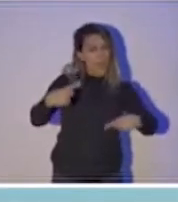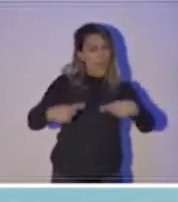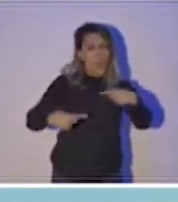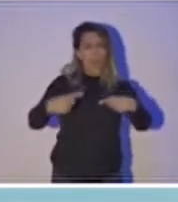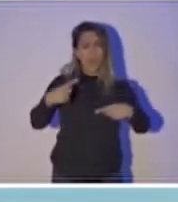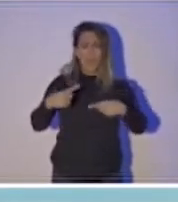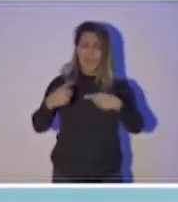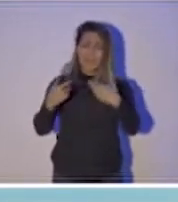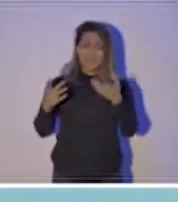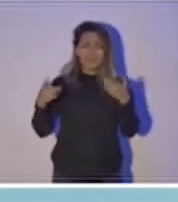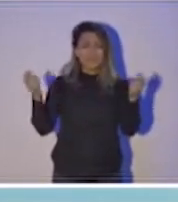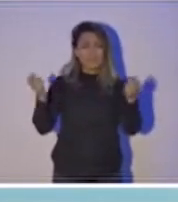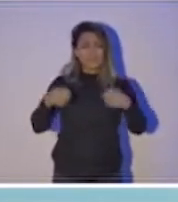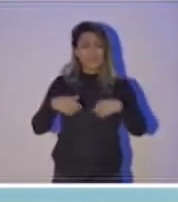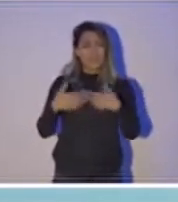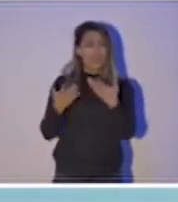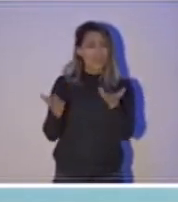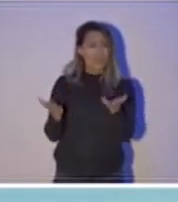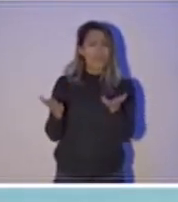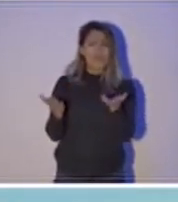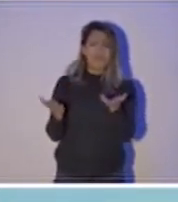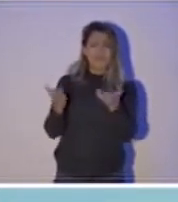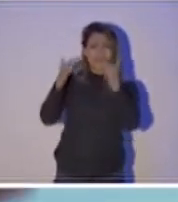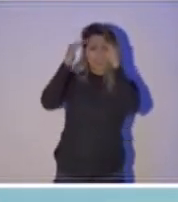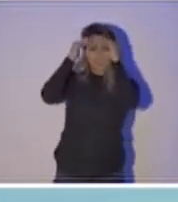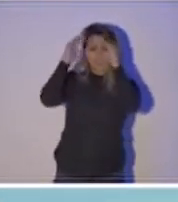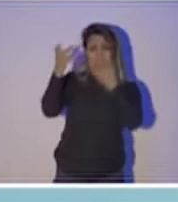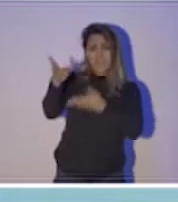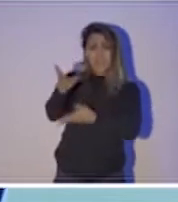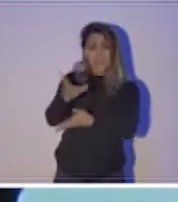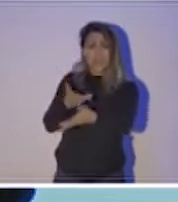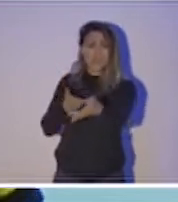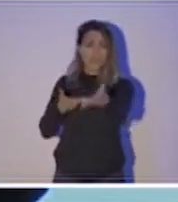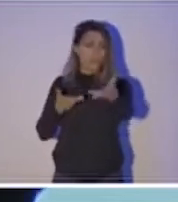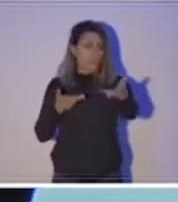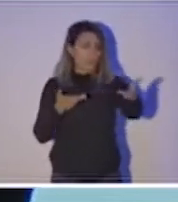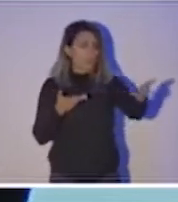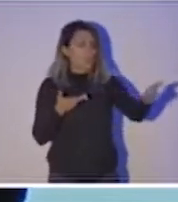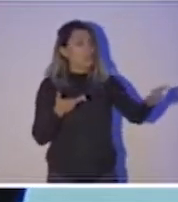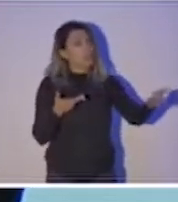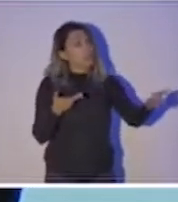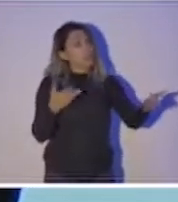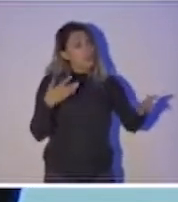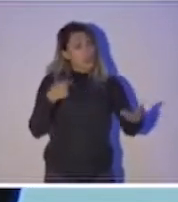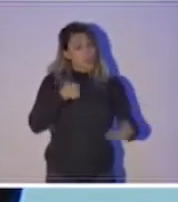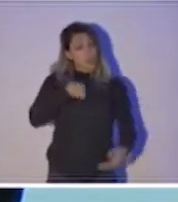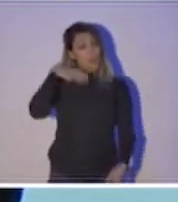seja o caminho, Lara. Isso é indispensável, não há aprendizado. Eu aprendi com o professor da Conectando.